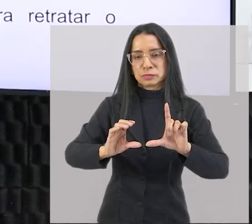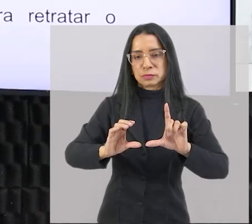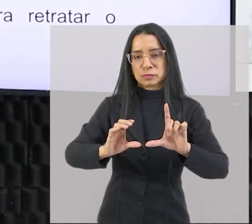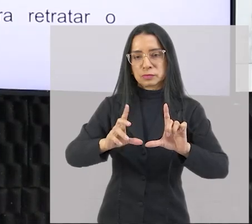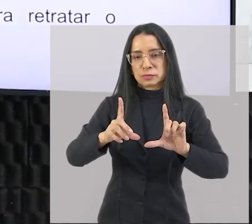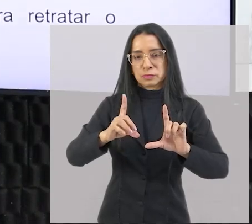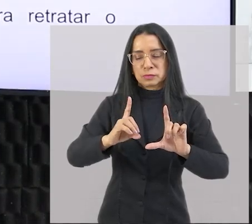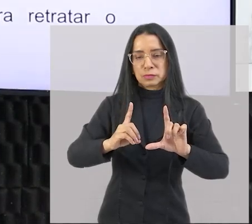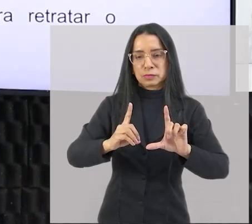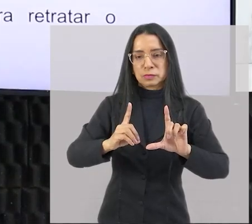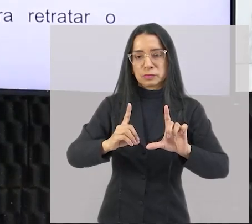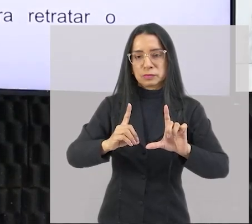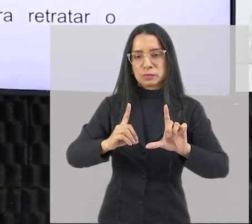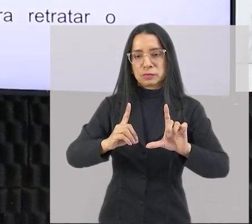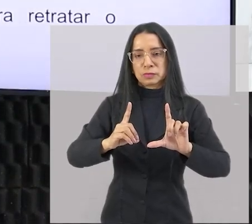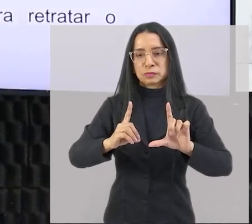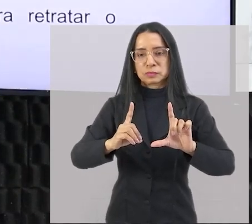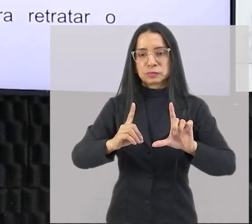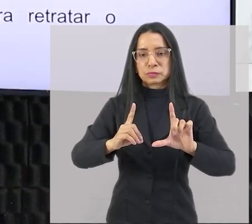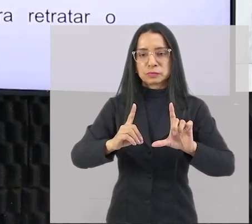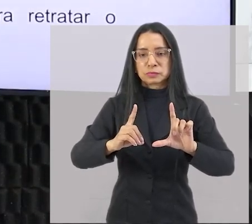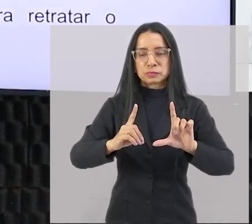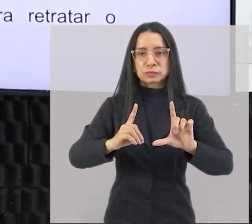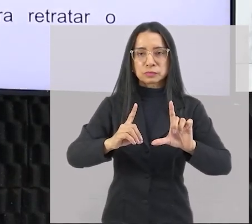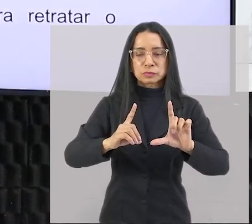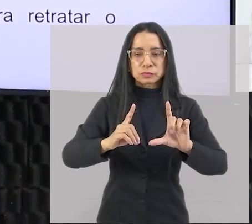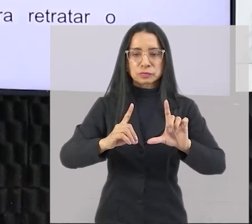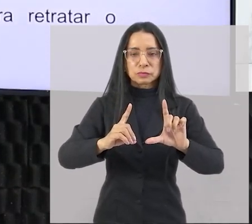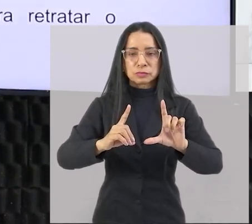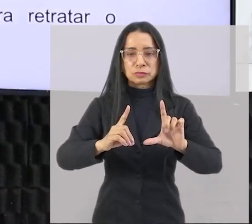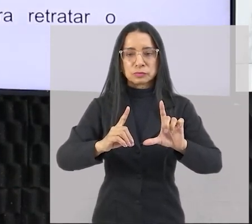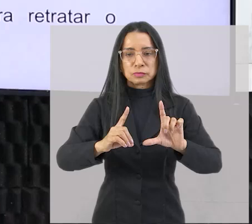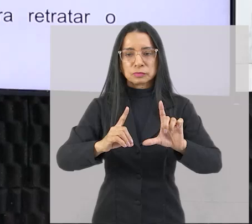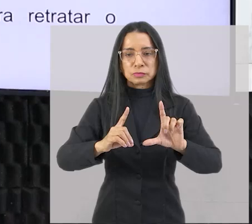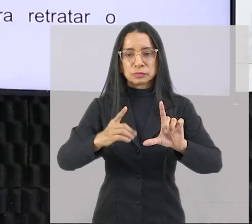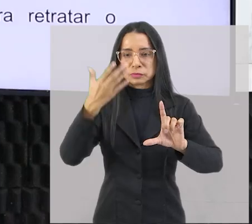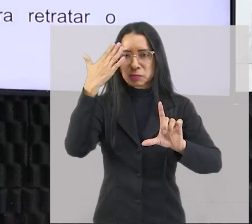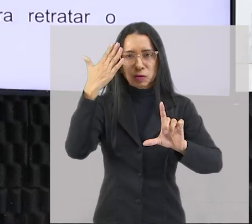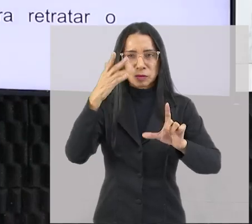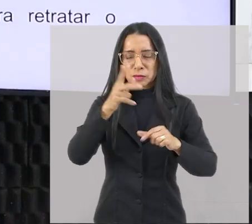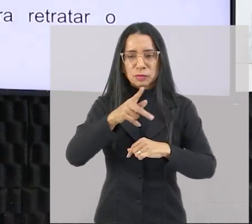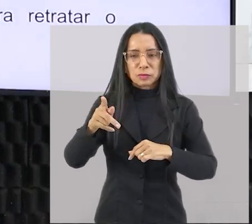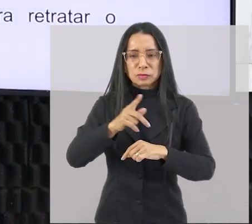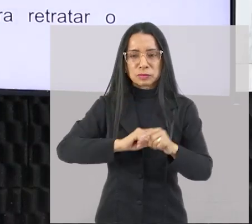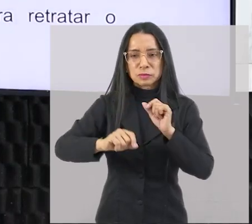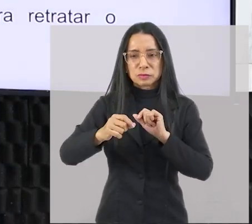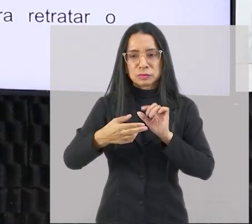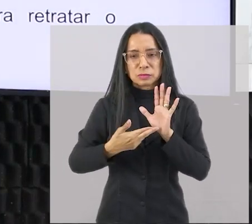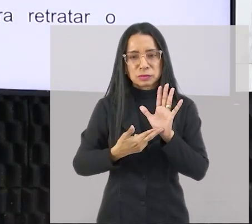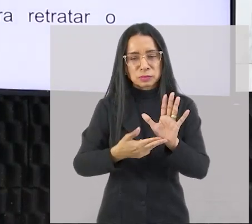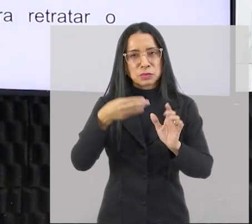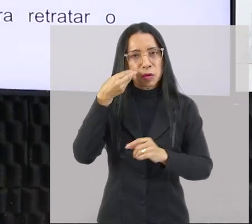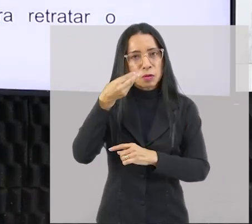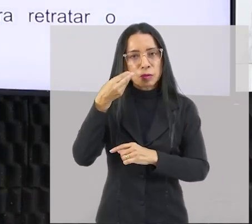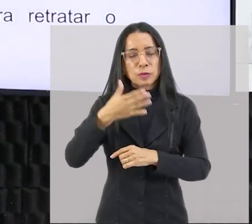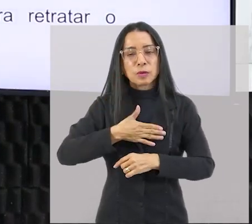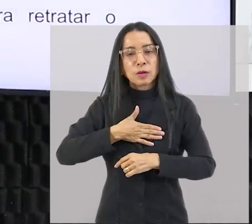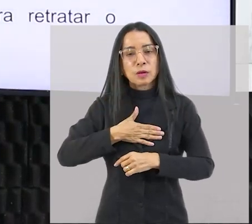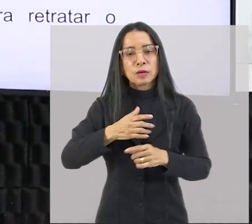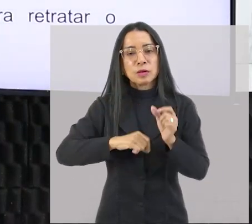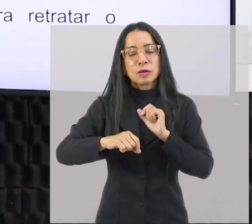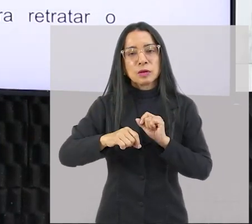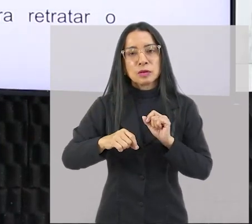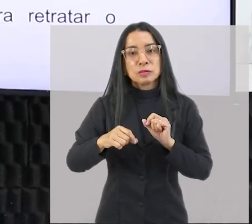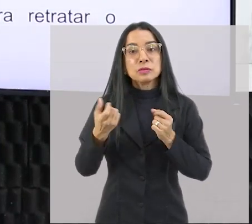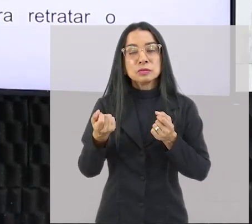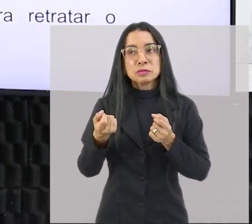exclui. Representa as experiências individuais de exaltação. Não entendi, professor. Representa as minhas experiências, que eu vou dizer assim,